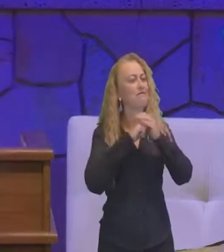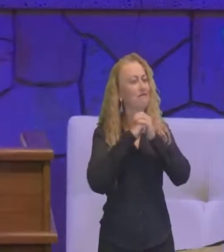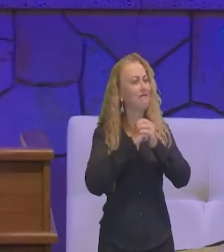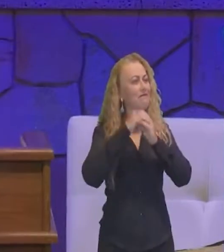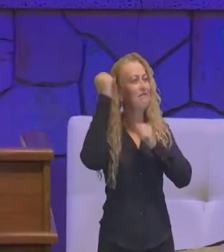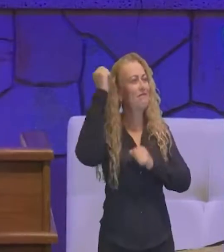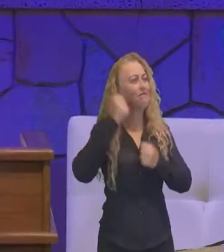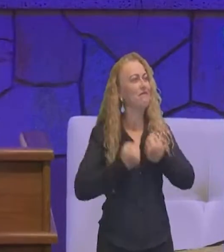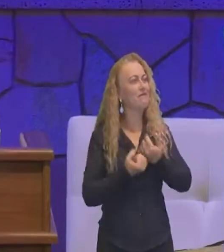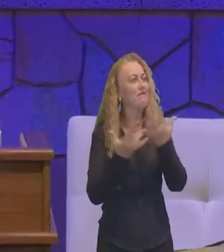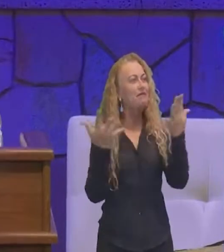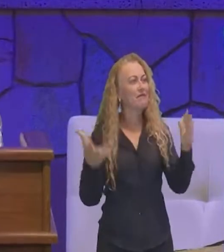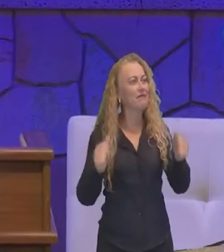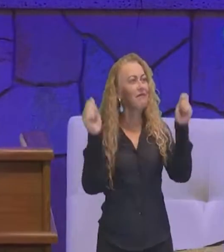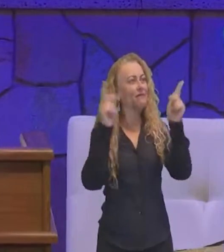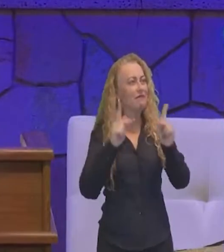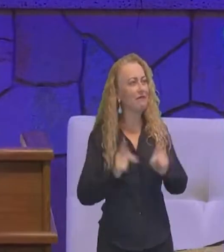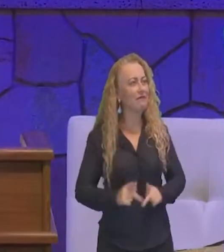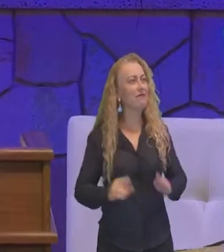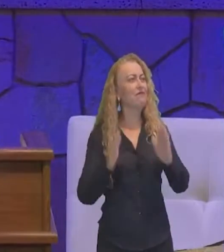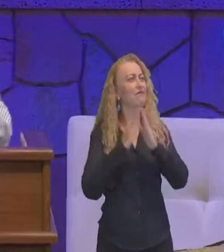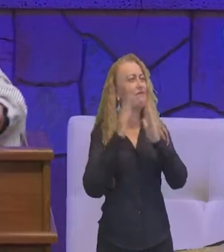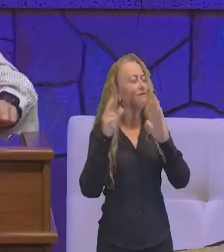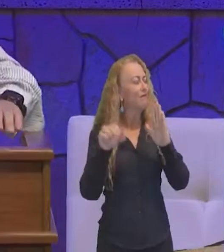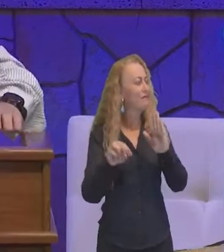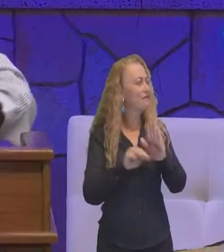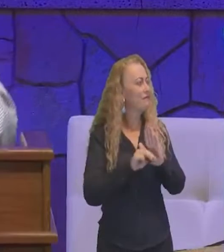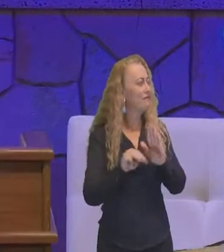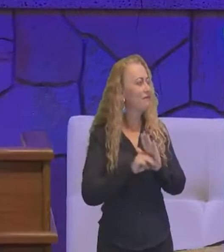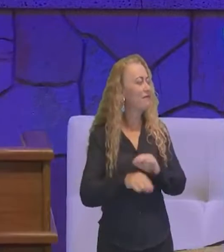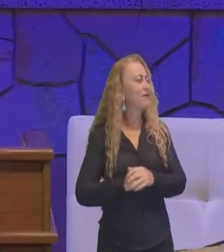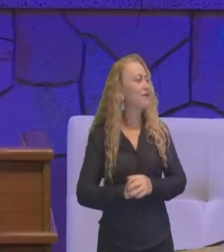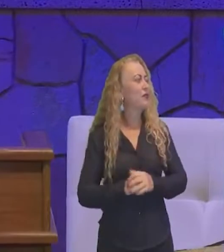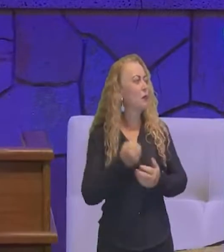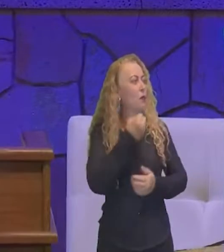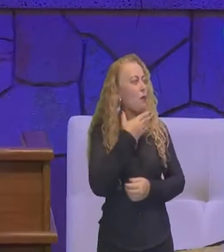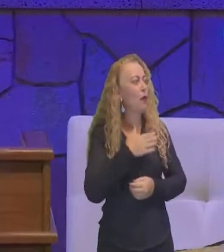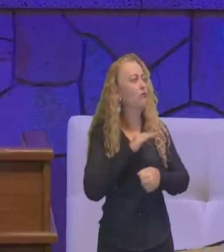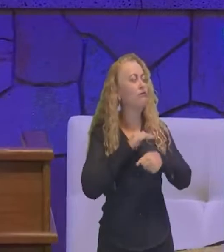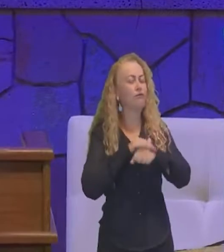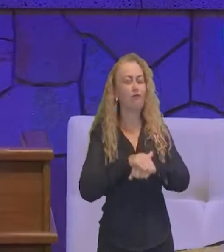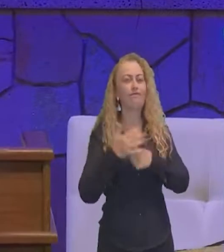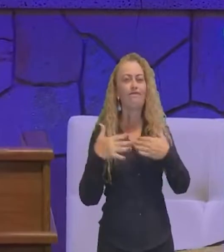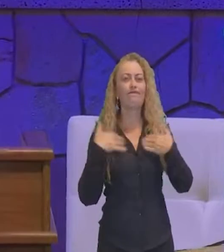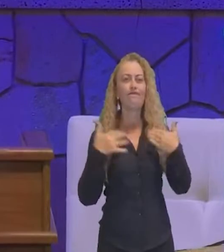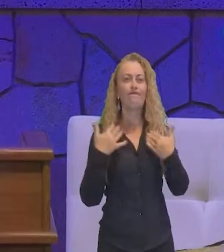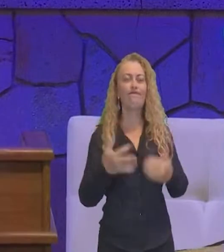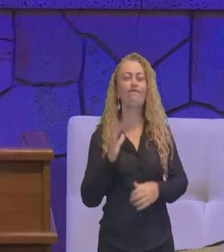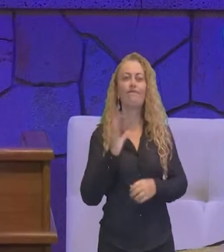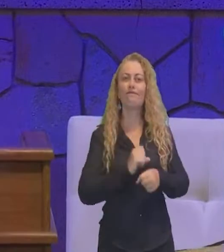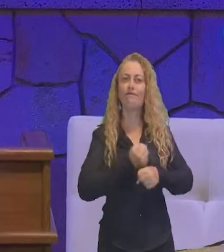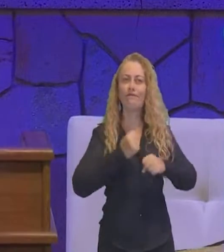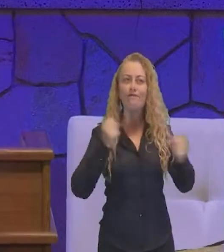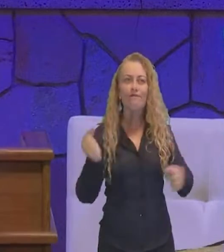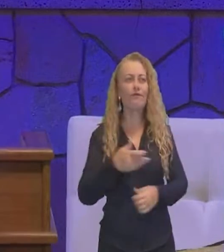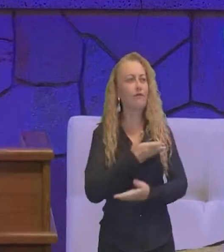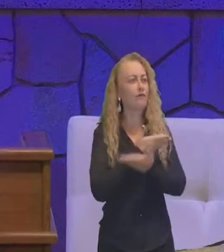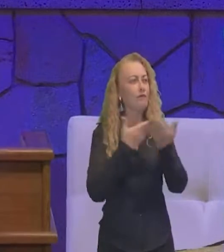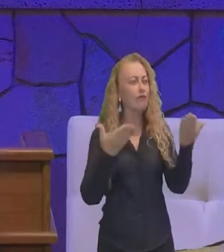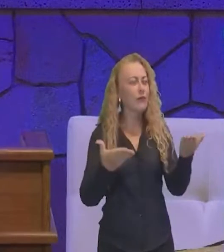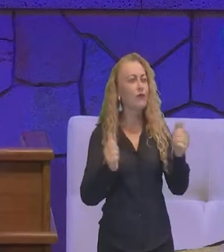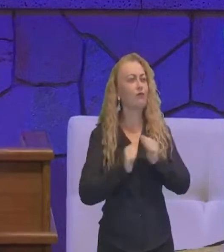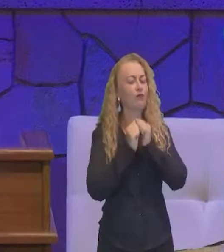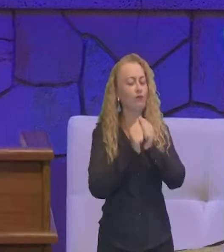Graça e paz. Amém, igreja. Boa noite a todos. Uma alegria tão grande estar com os